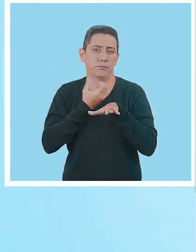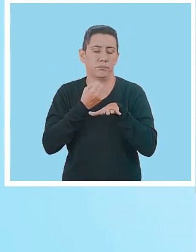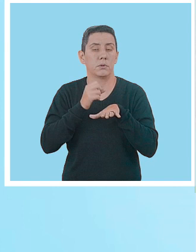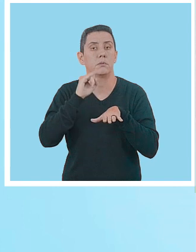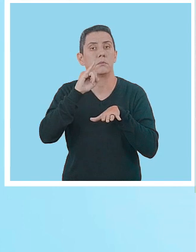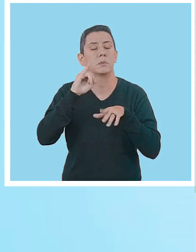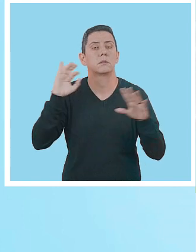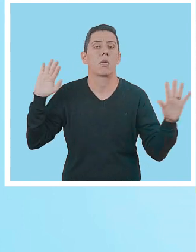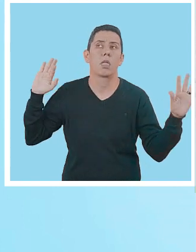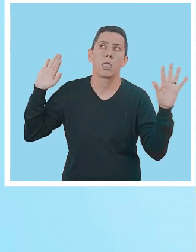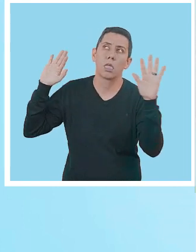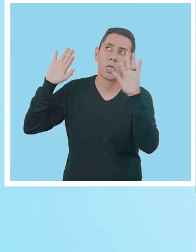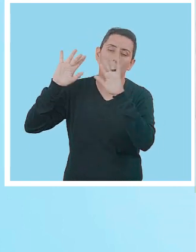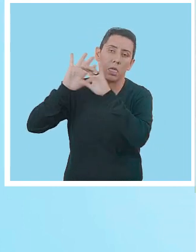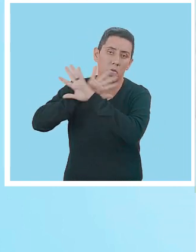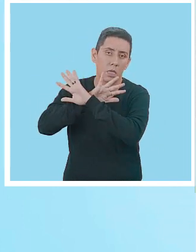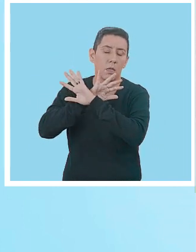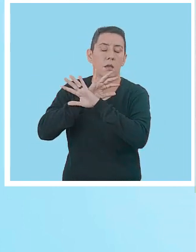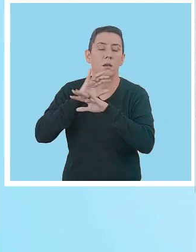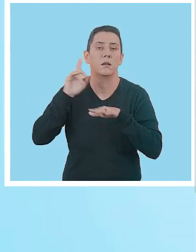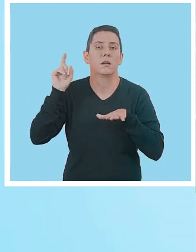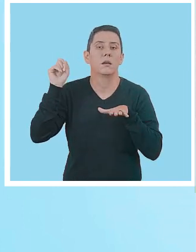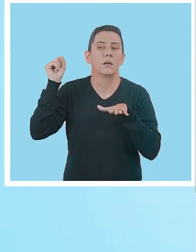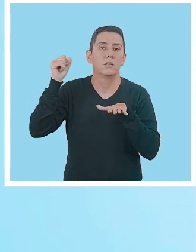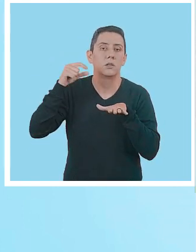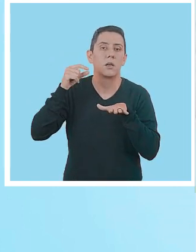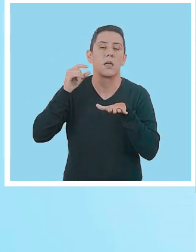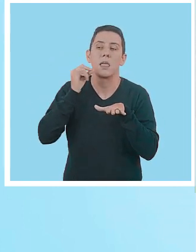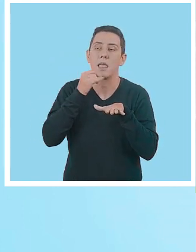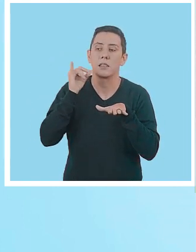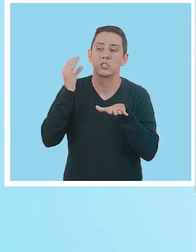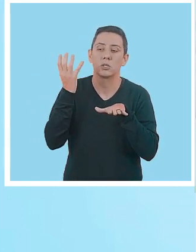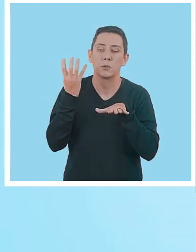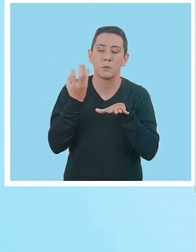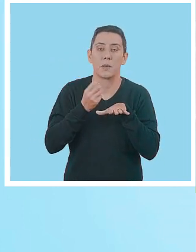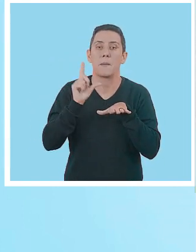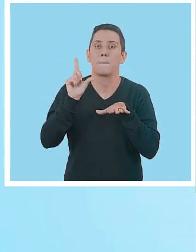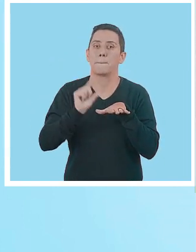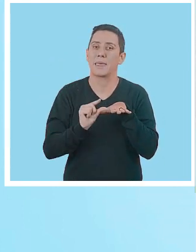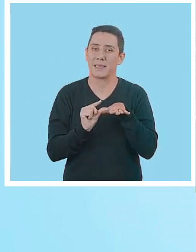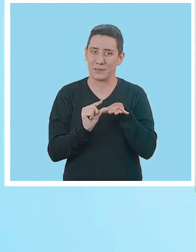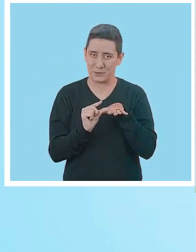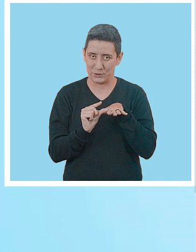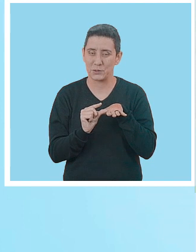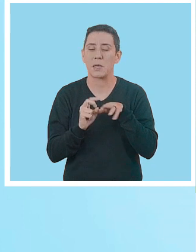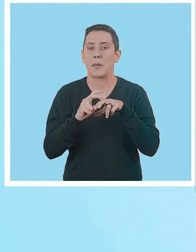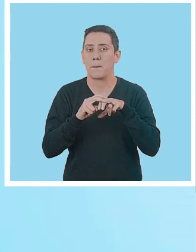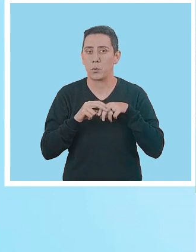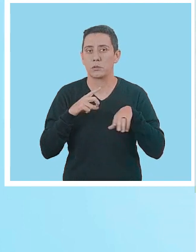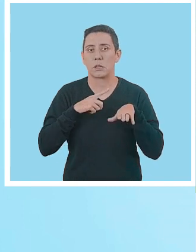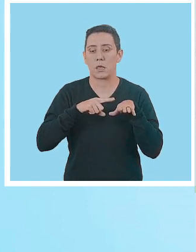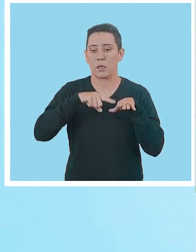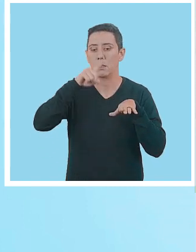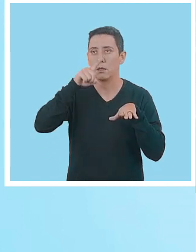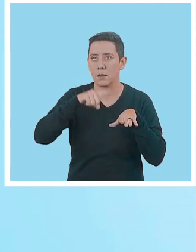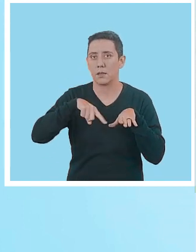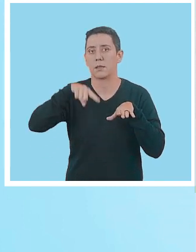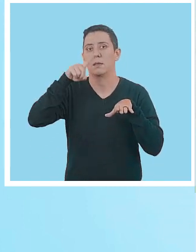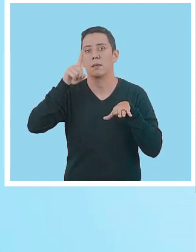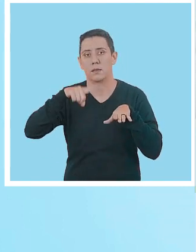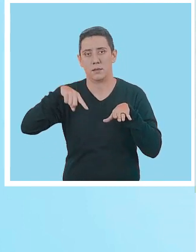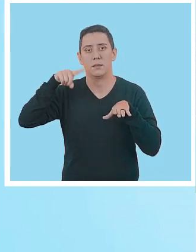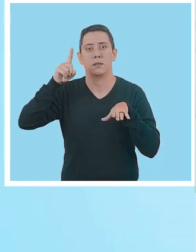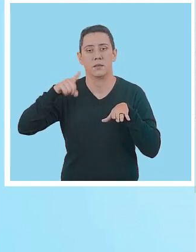nuvem essa potência será muito menor né No momento que essa não vai passar então causa essas relações não é